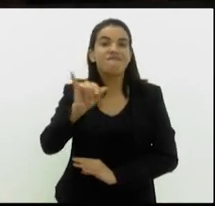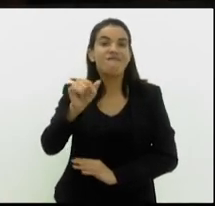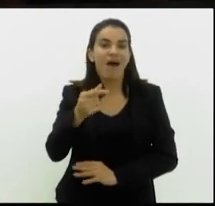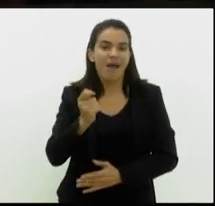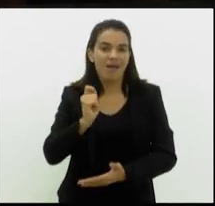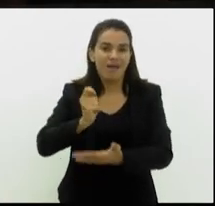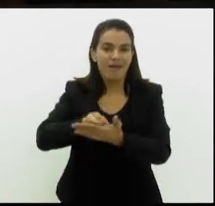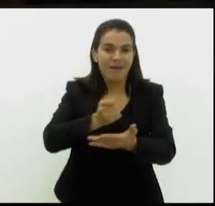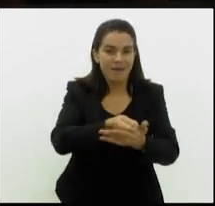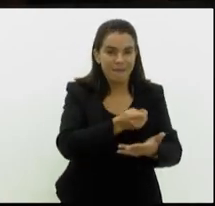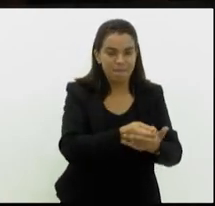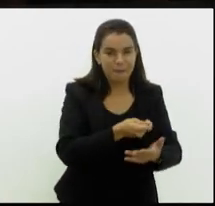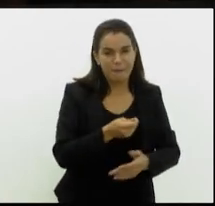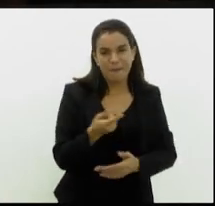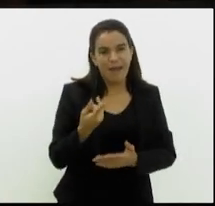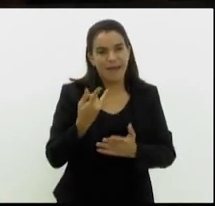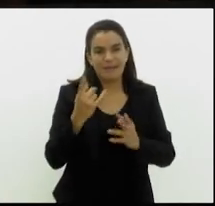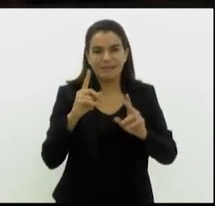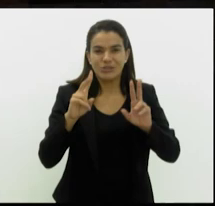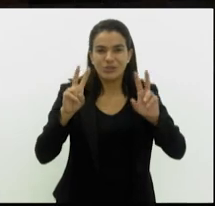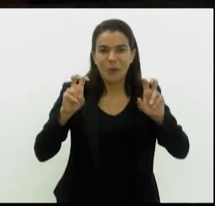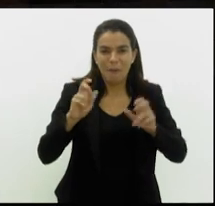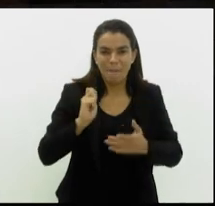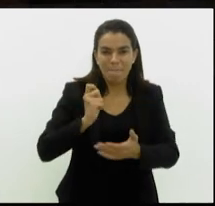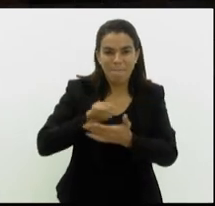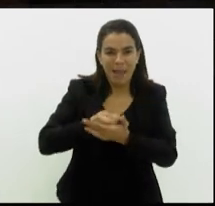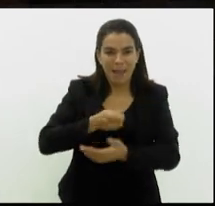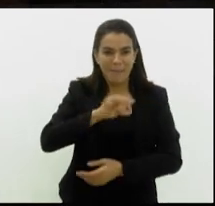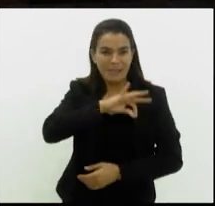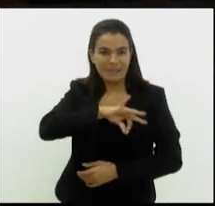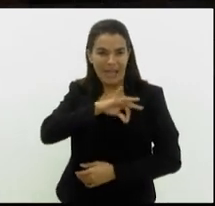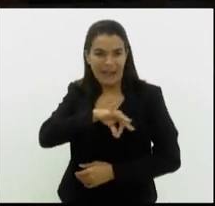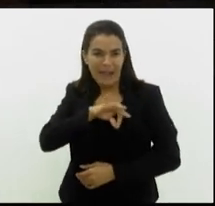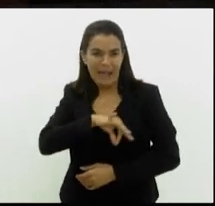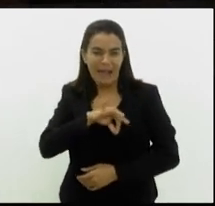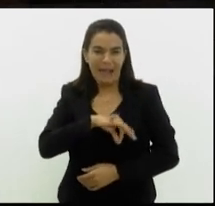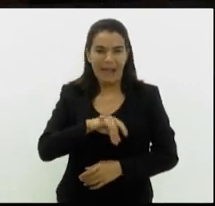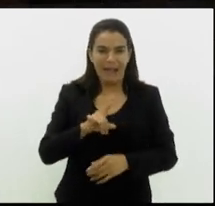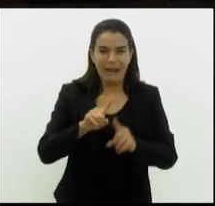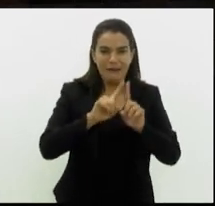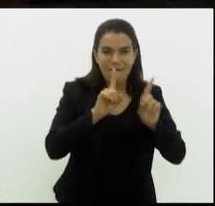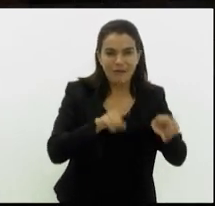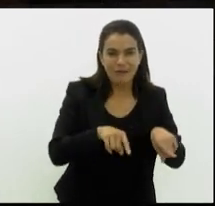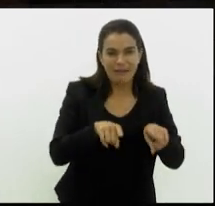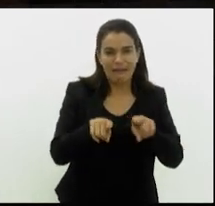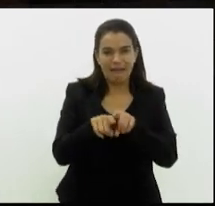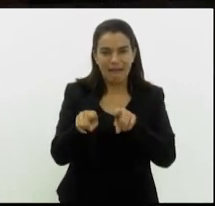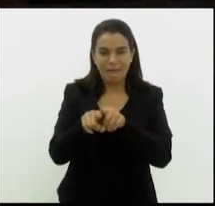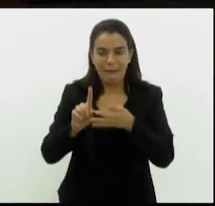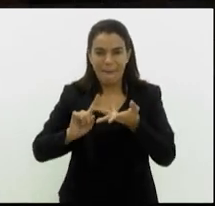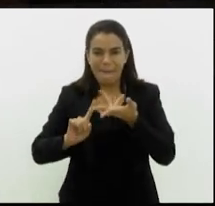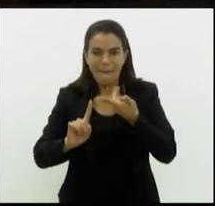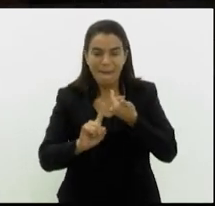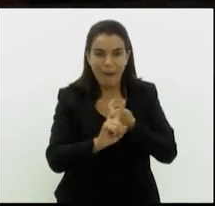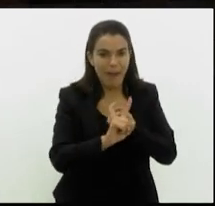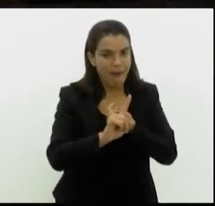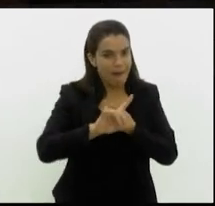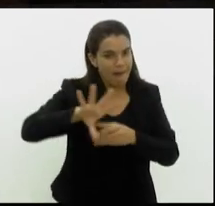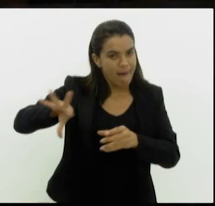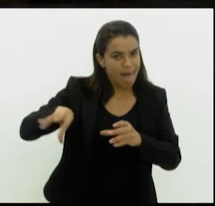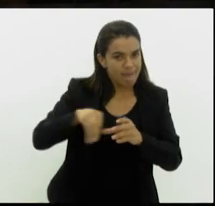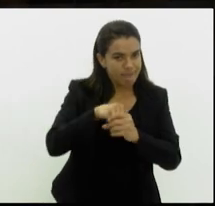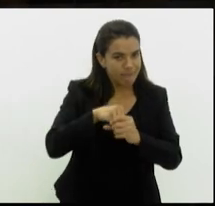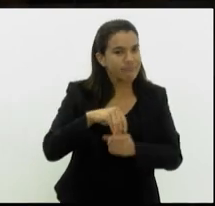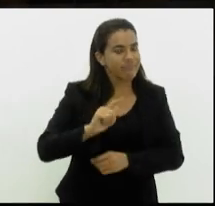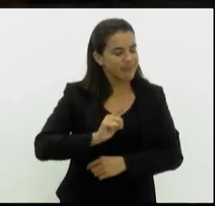o programa de trabalho, as despesas de pessoal em cargo, dividida por poderes, etc., todos os orçamentos